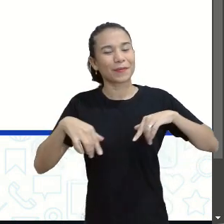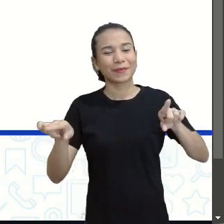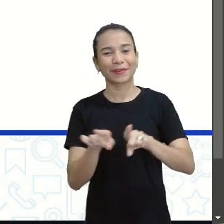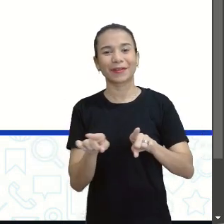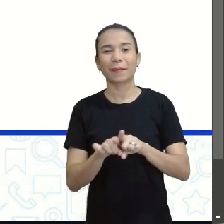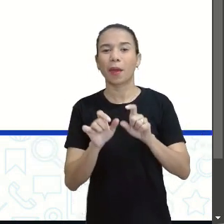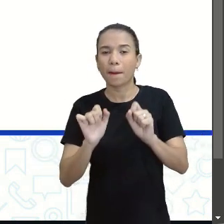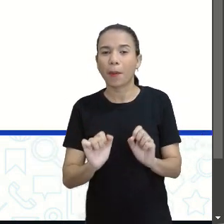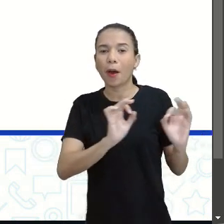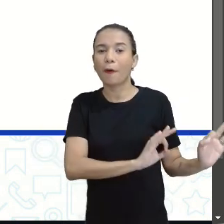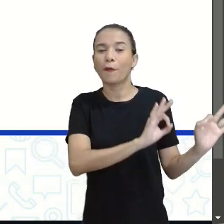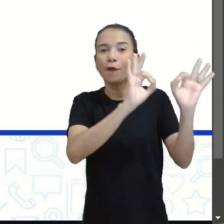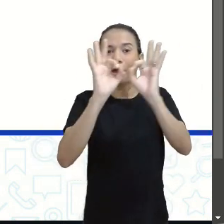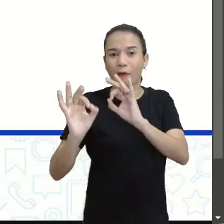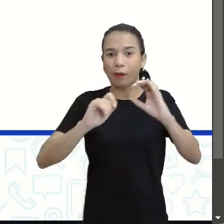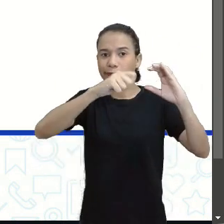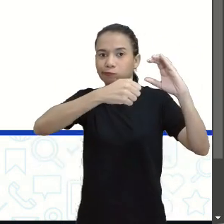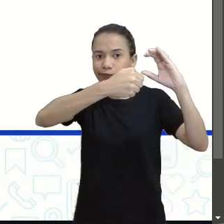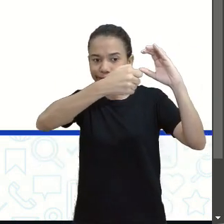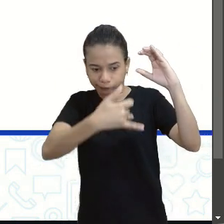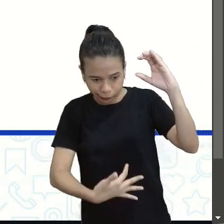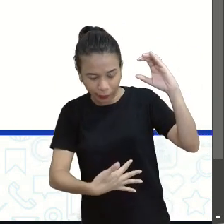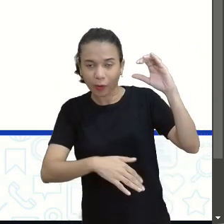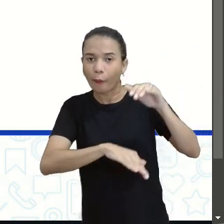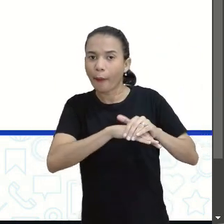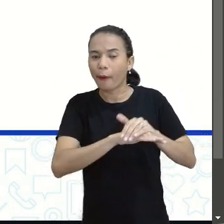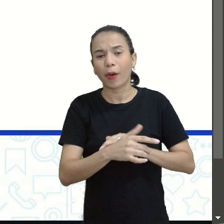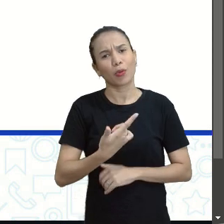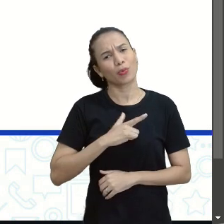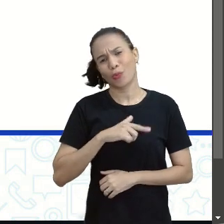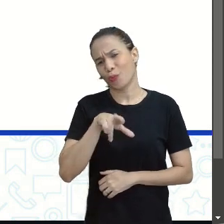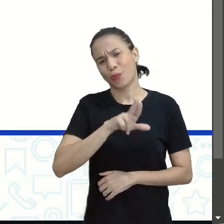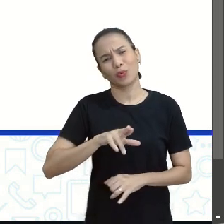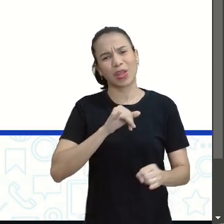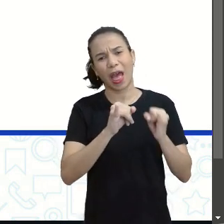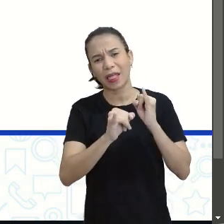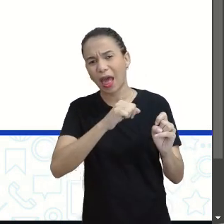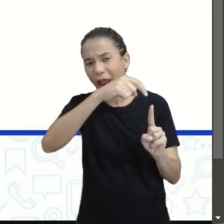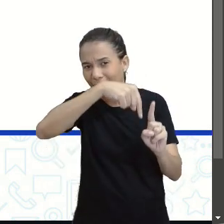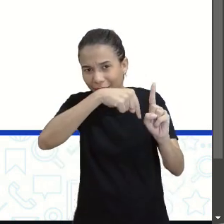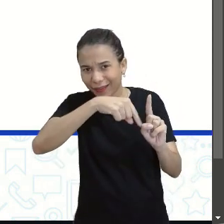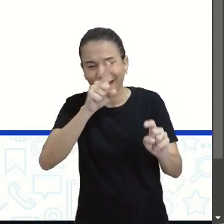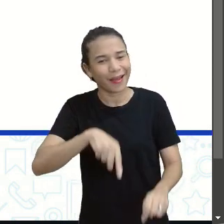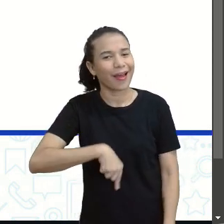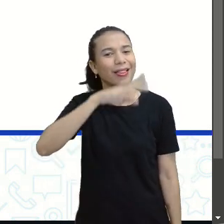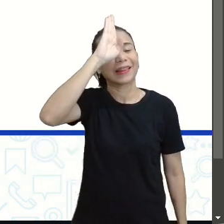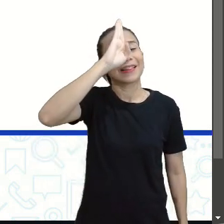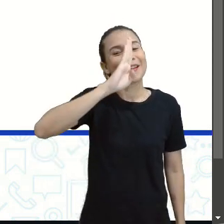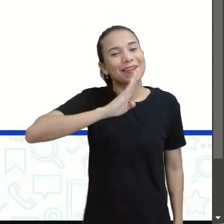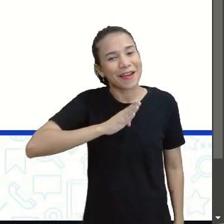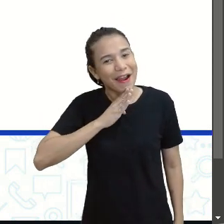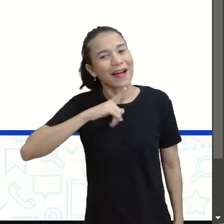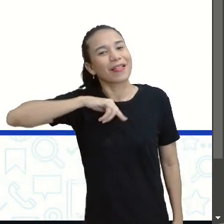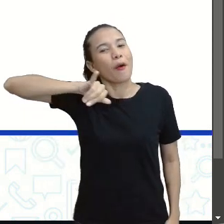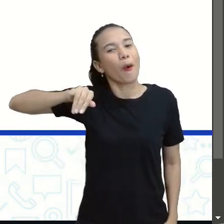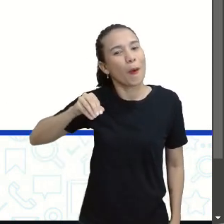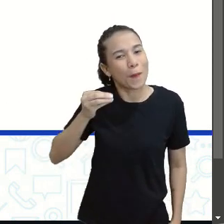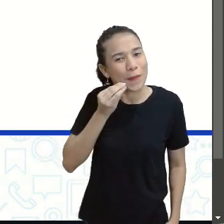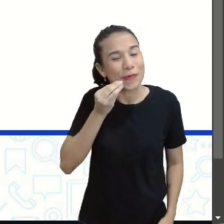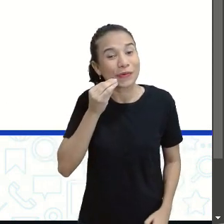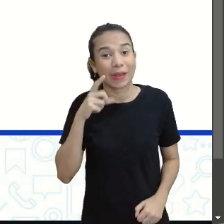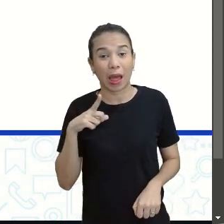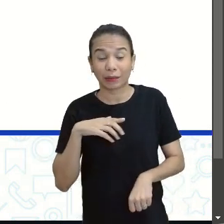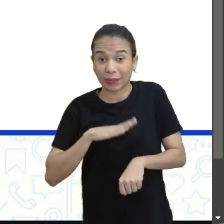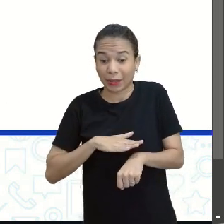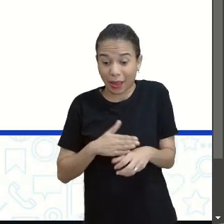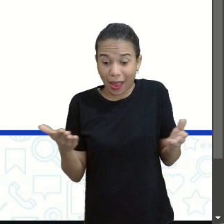podem ver lá no repositório. E aí não consome a internet de vocês, é gratuito e ainda tem essa possibilidade de, durante o